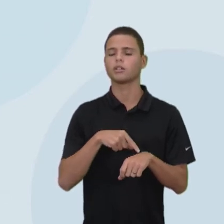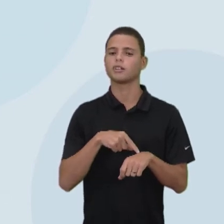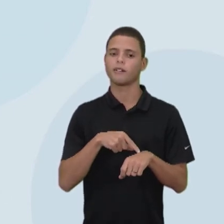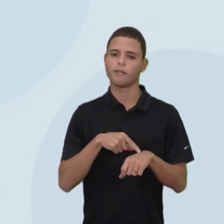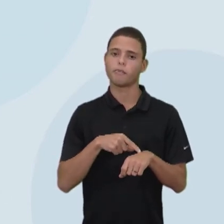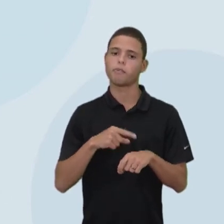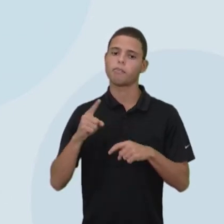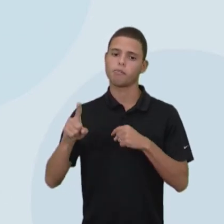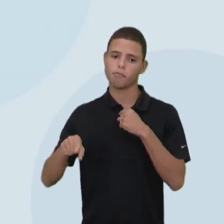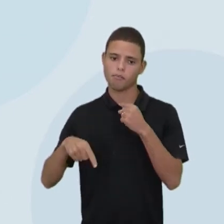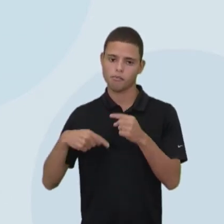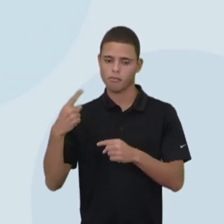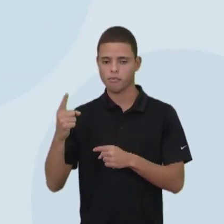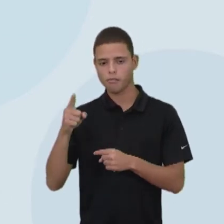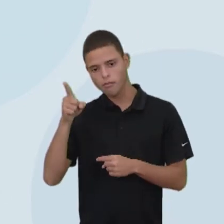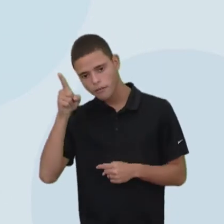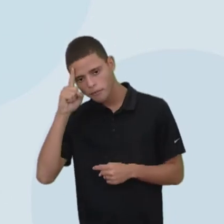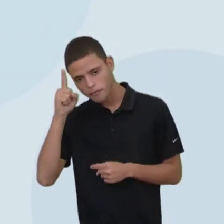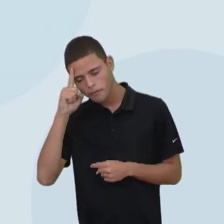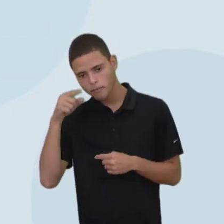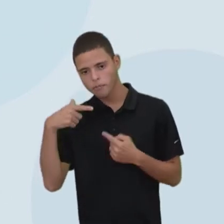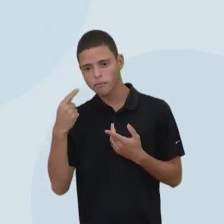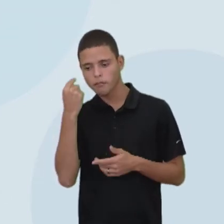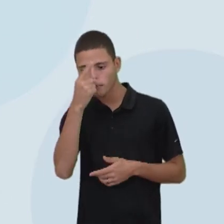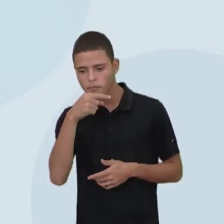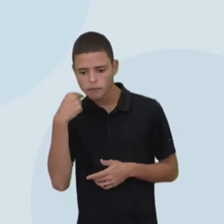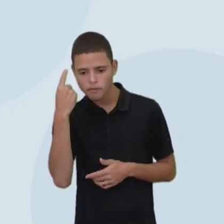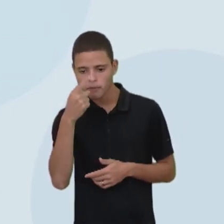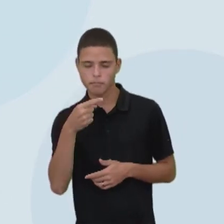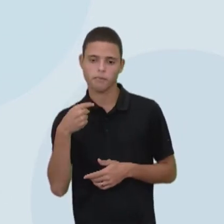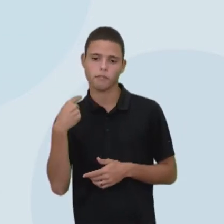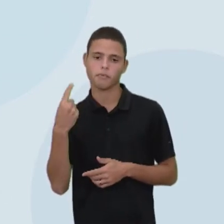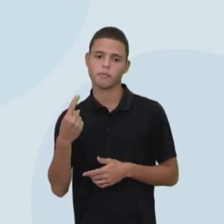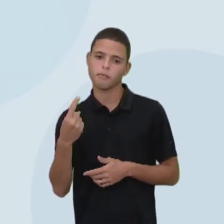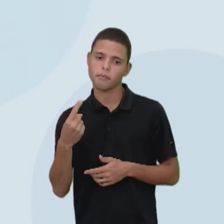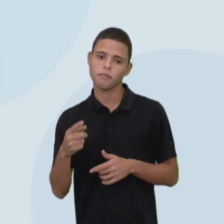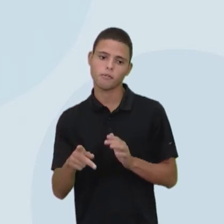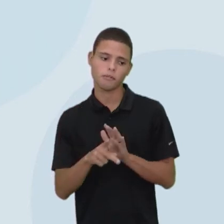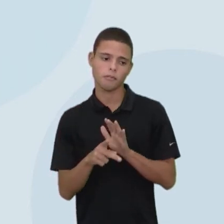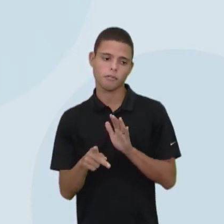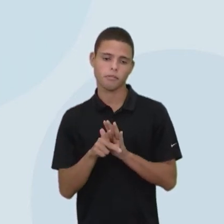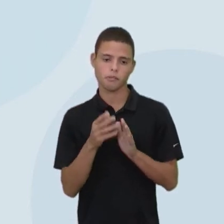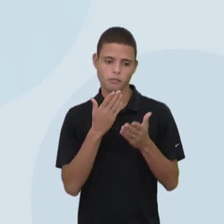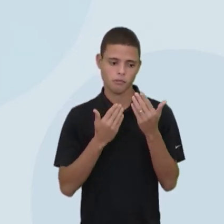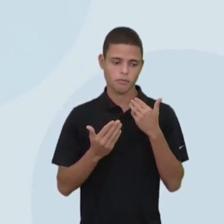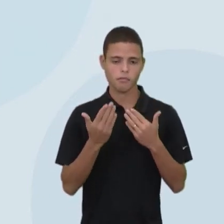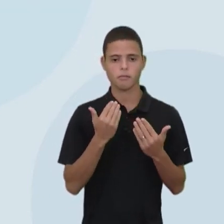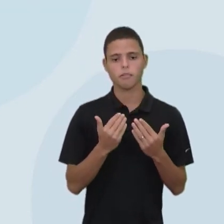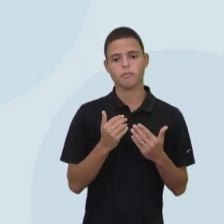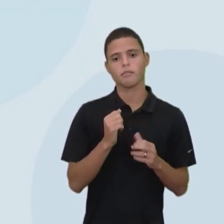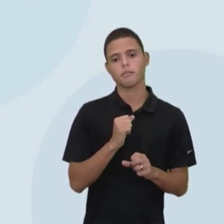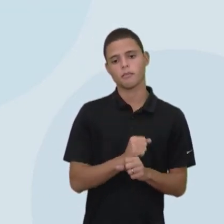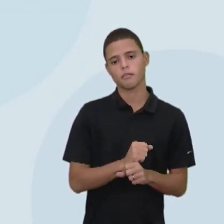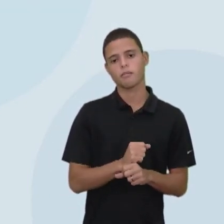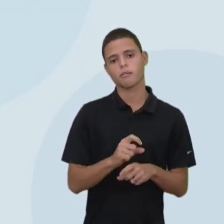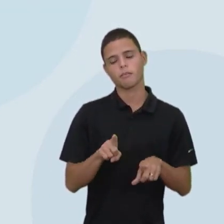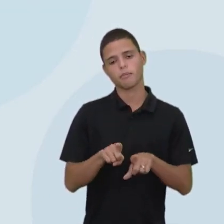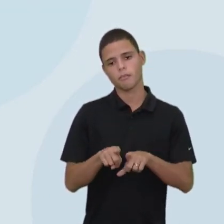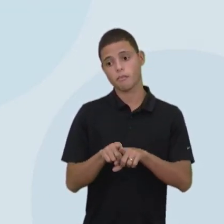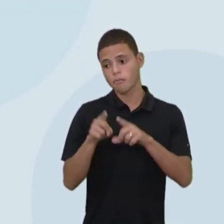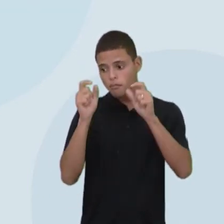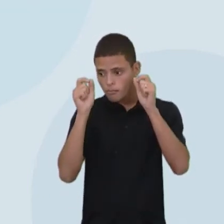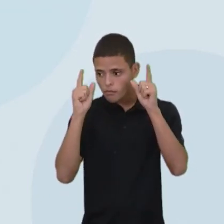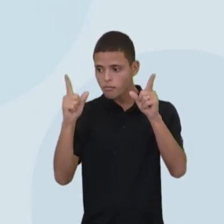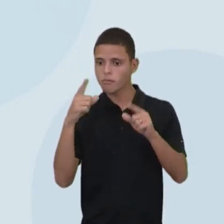depois dias ou horas também sem essa ingestão de alimentos. E também ficar muito